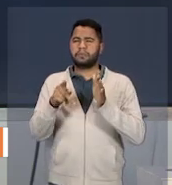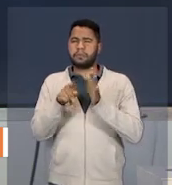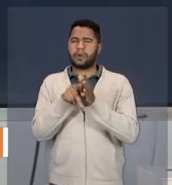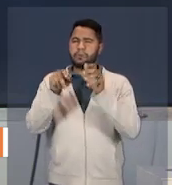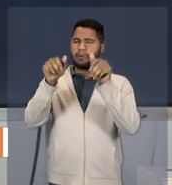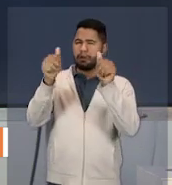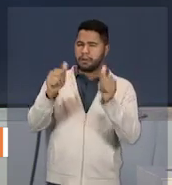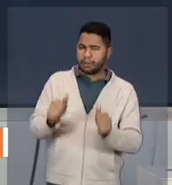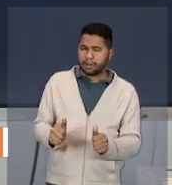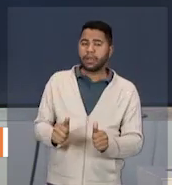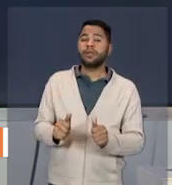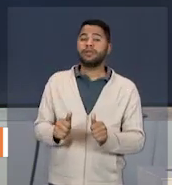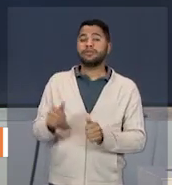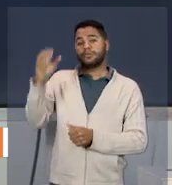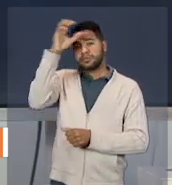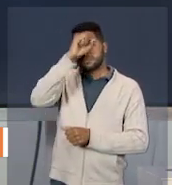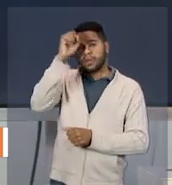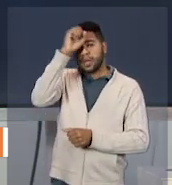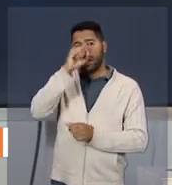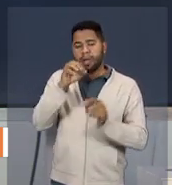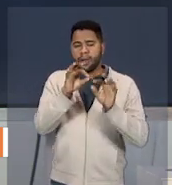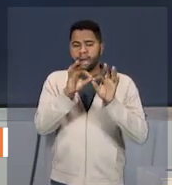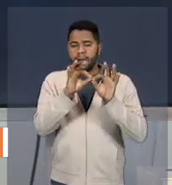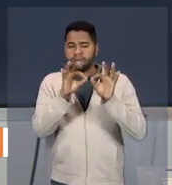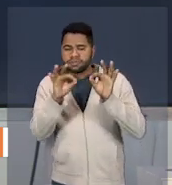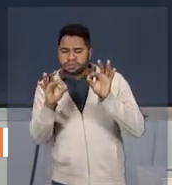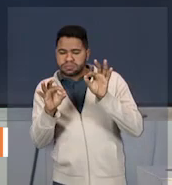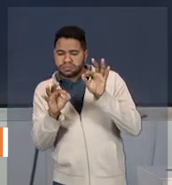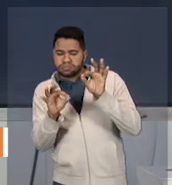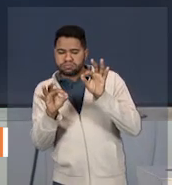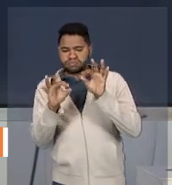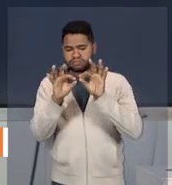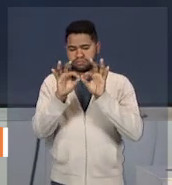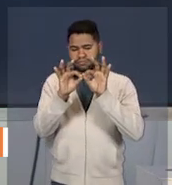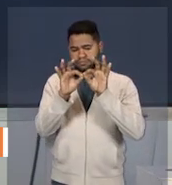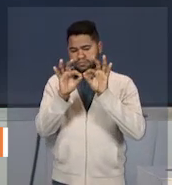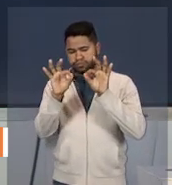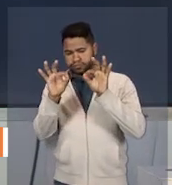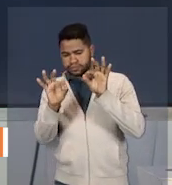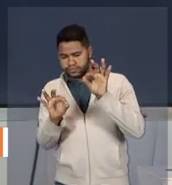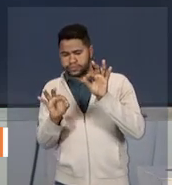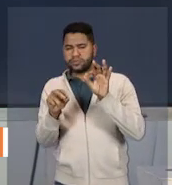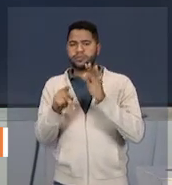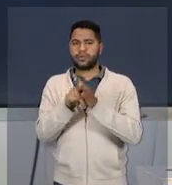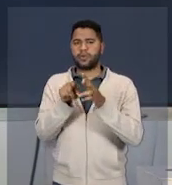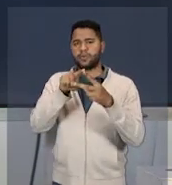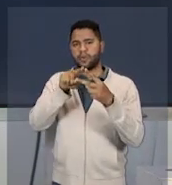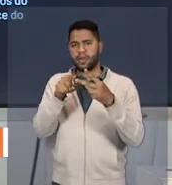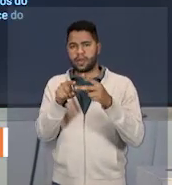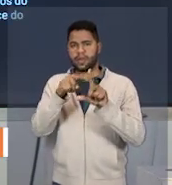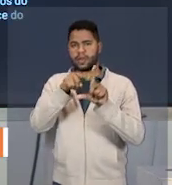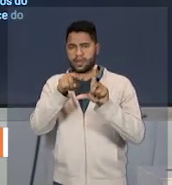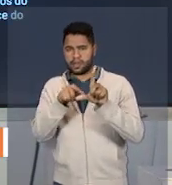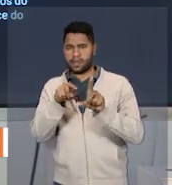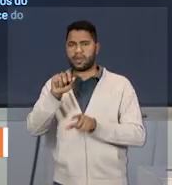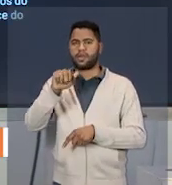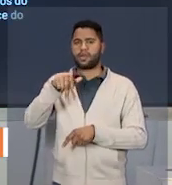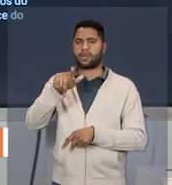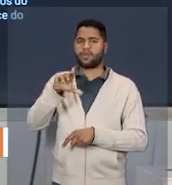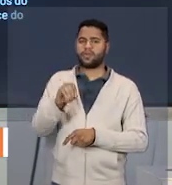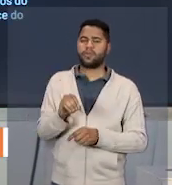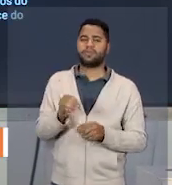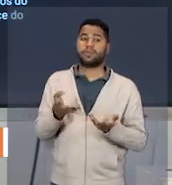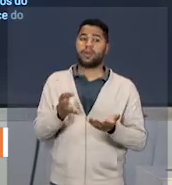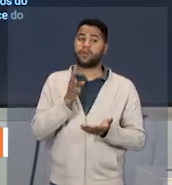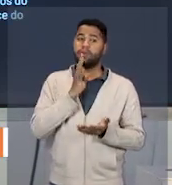geométricas e tudo mais, nós vamos aprender a medir esses ângulos, né? É isso que a gente tem que fazer, é reconhecer a abertura. E para a gente